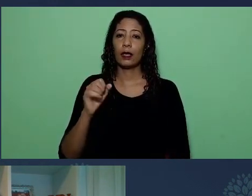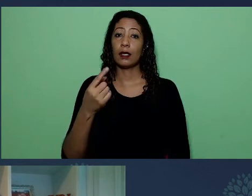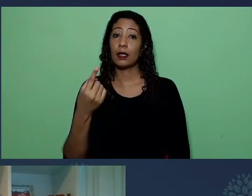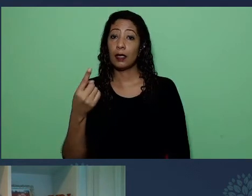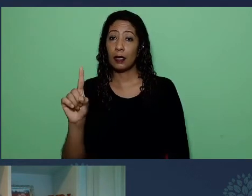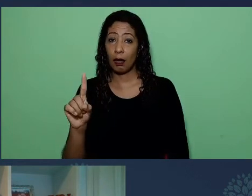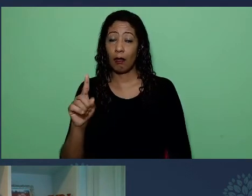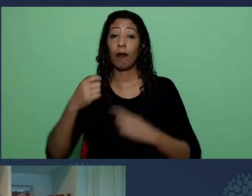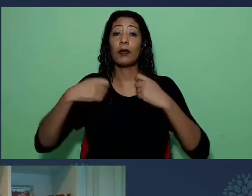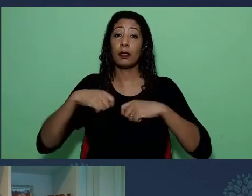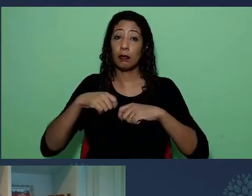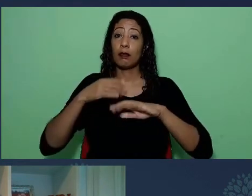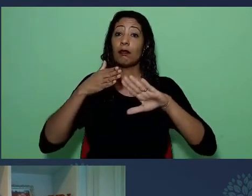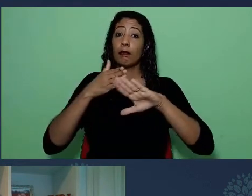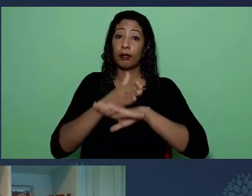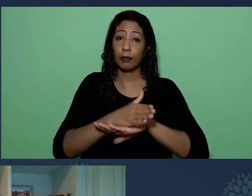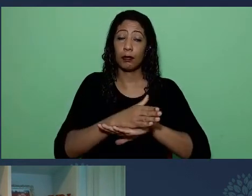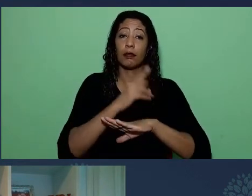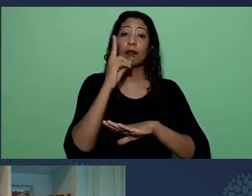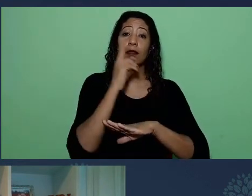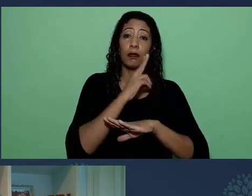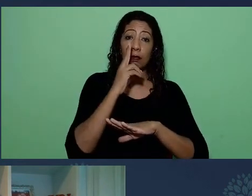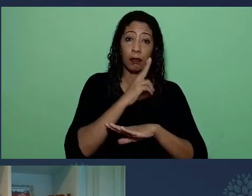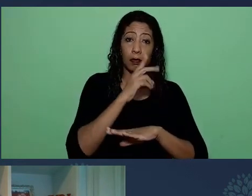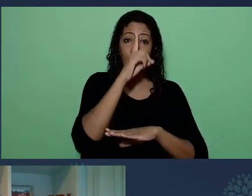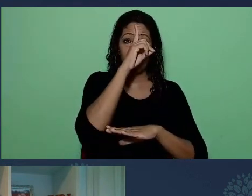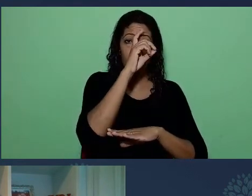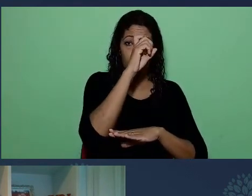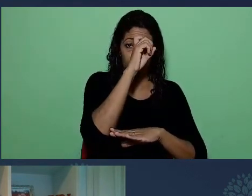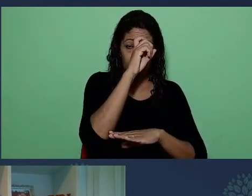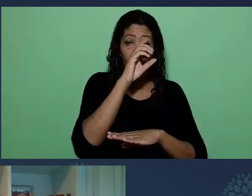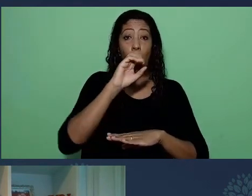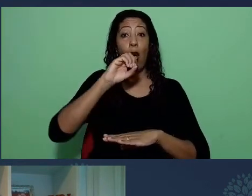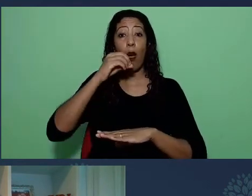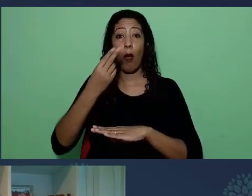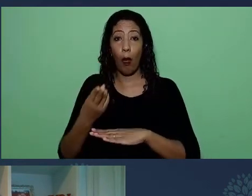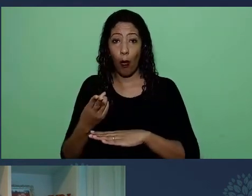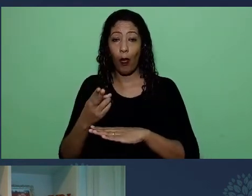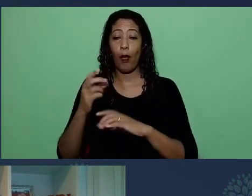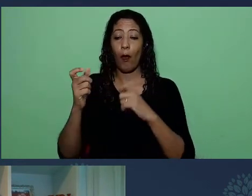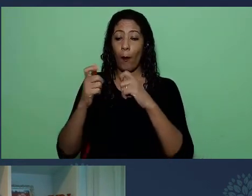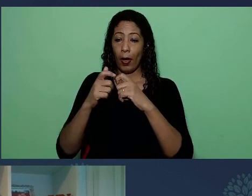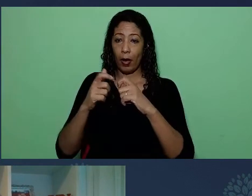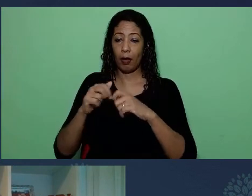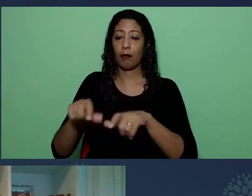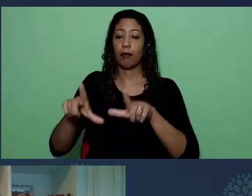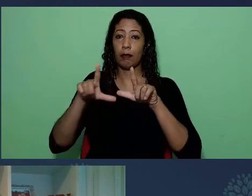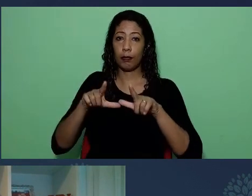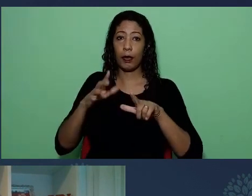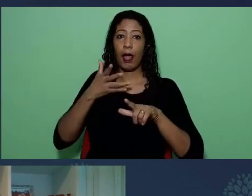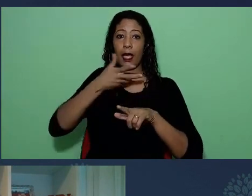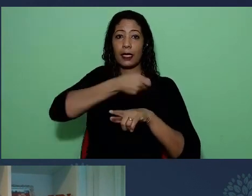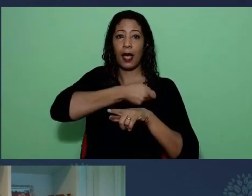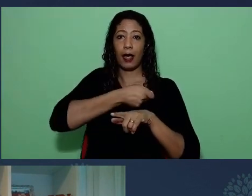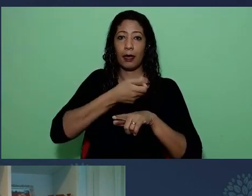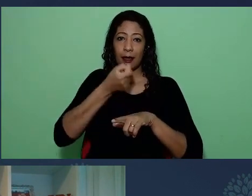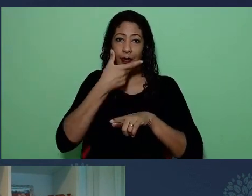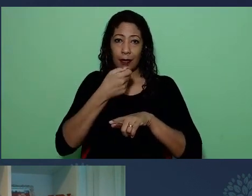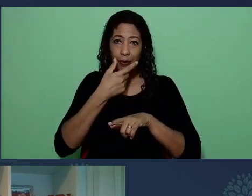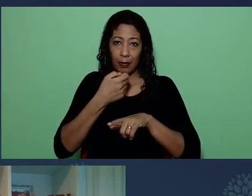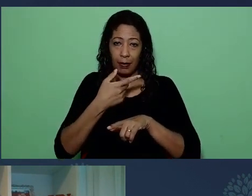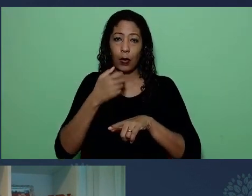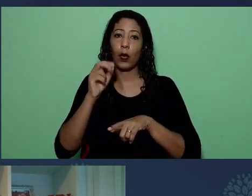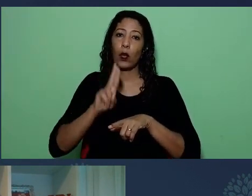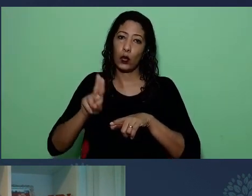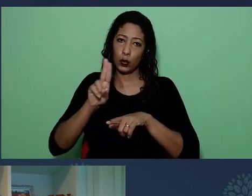a emergência ou utilize medicamento de resgate prescrito pelo médico, e se isso não resolver, que ele procure o departamento de